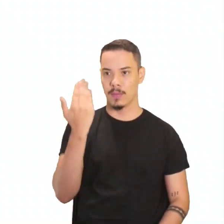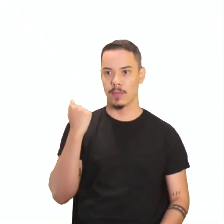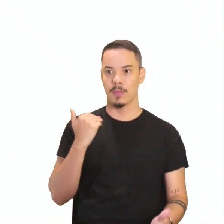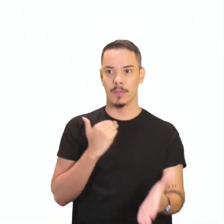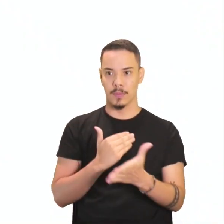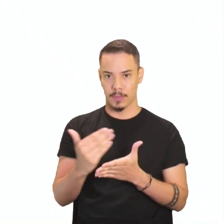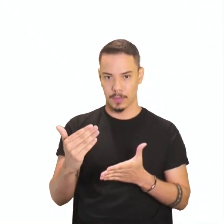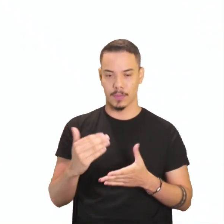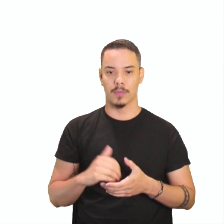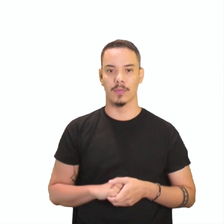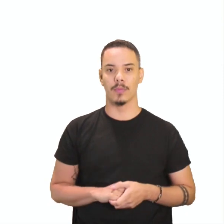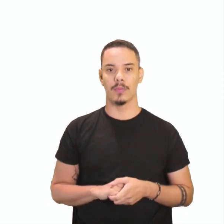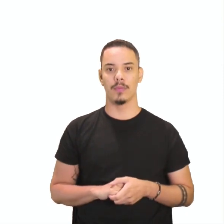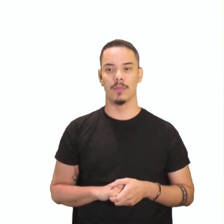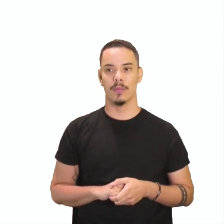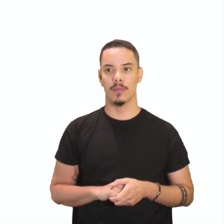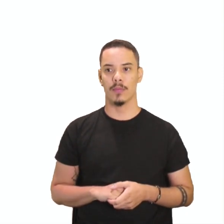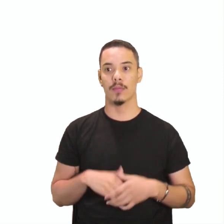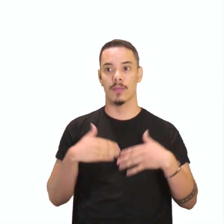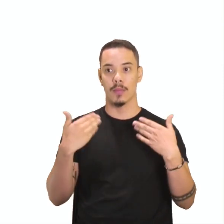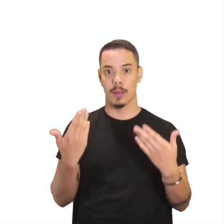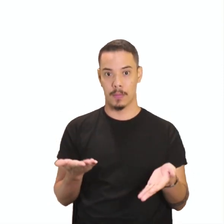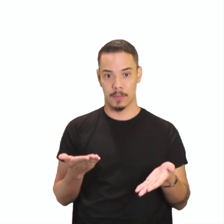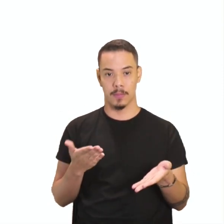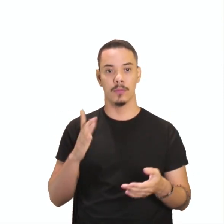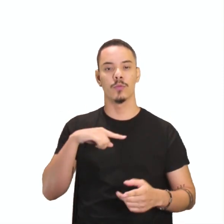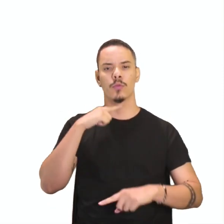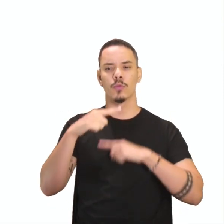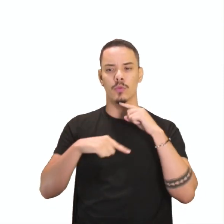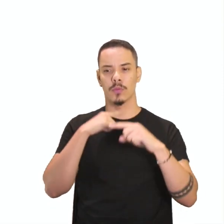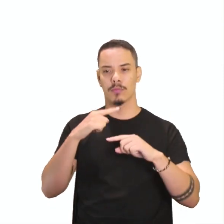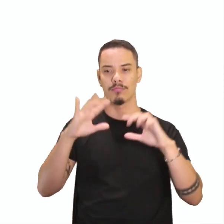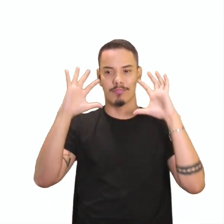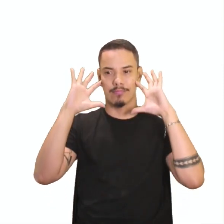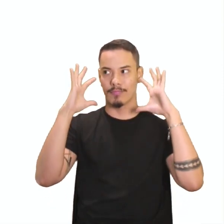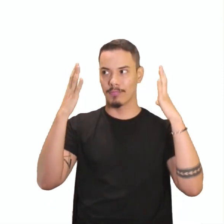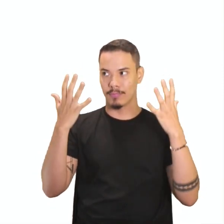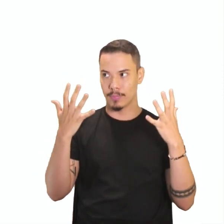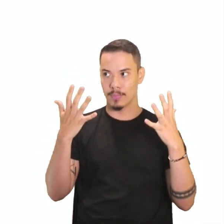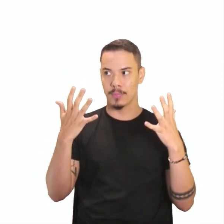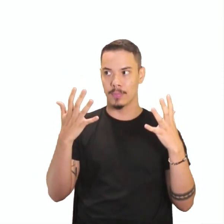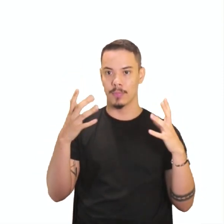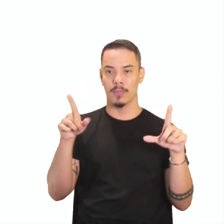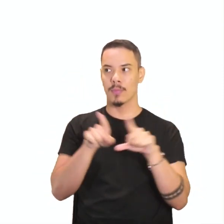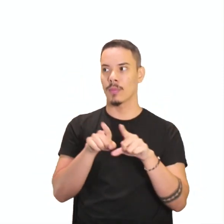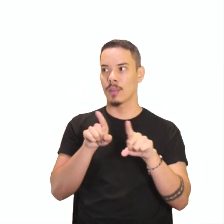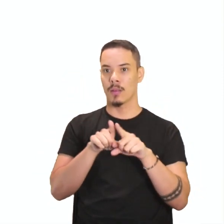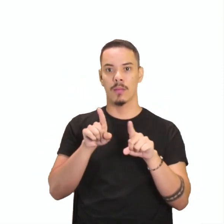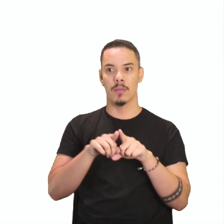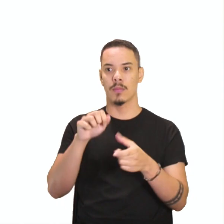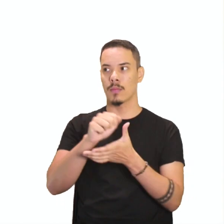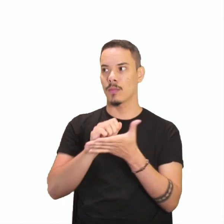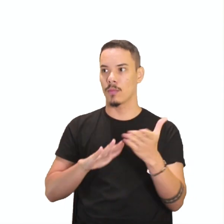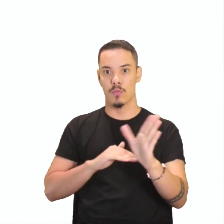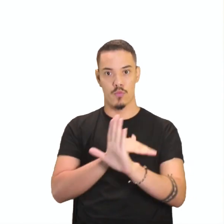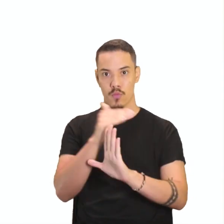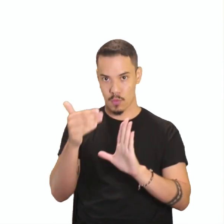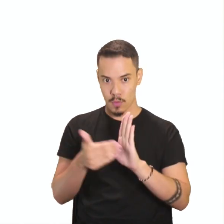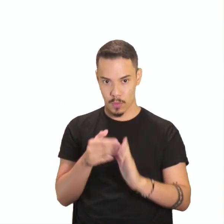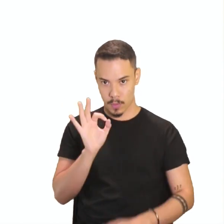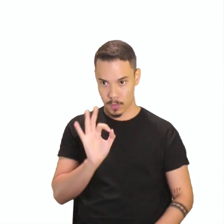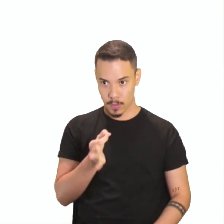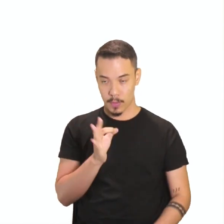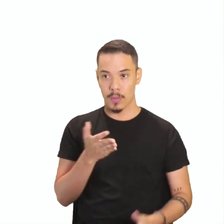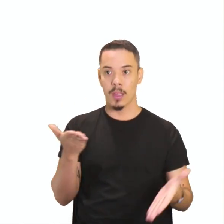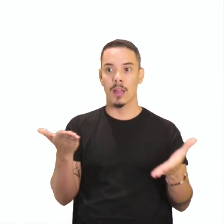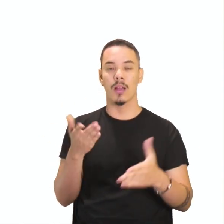Se liguem ali. Vamos então. Ó, então, nós tirando as dúvidas. Da resolução da atividade, né? Aí ali